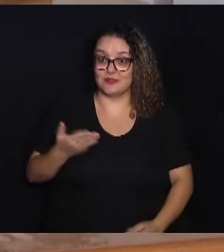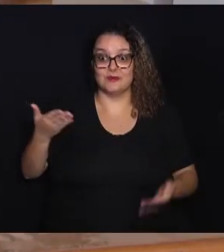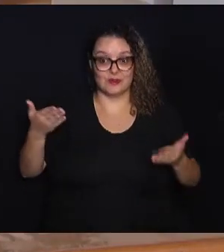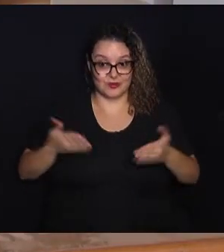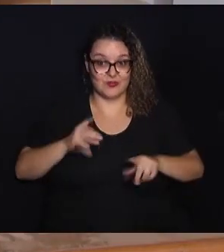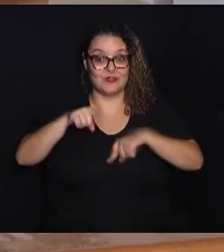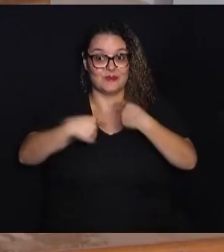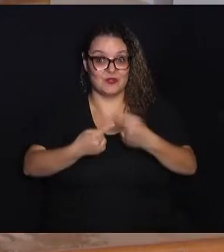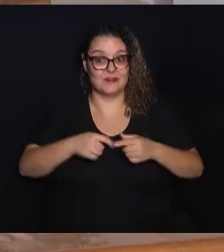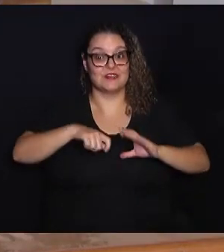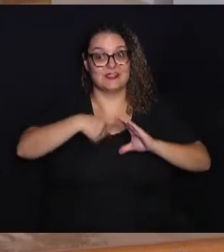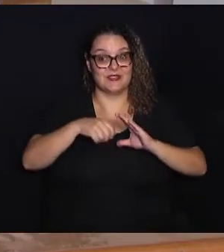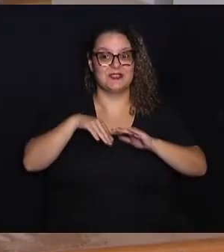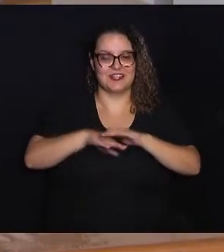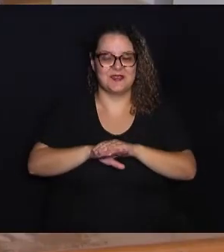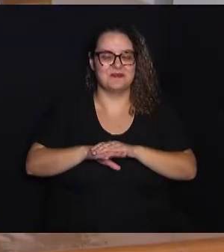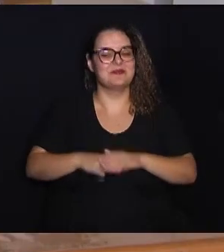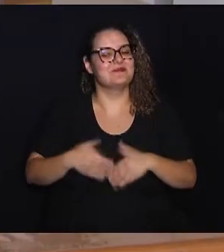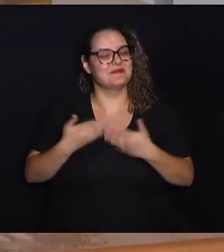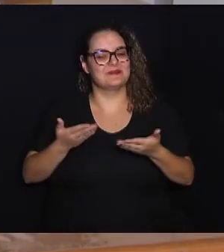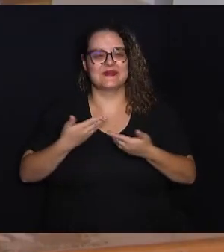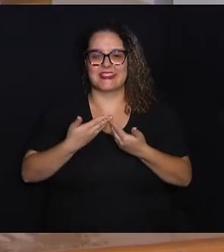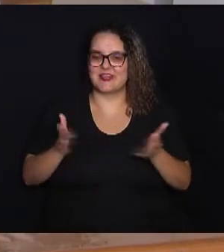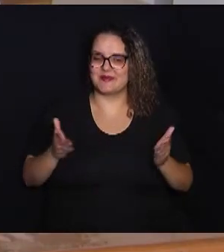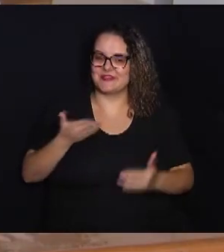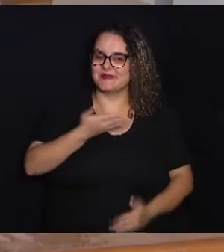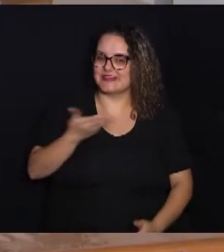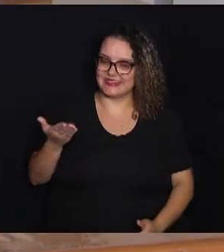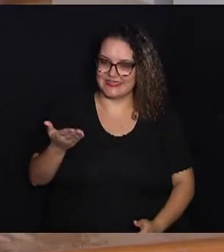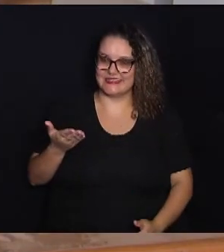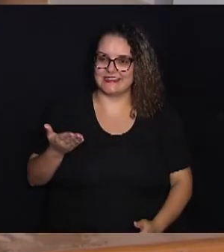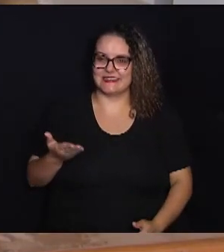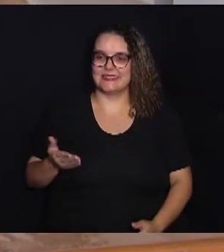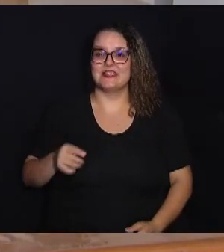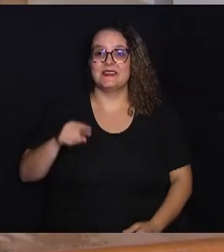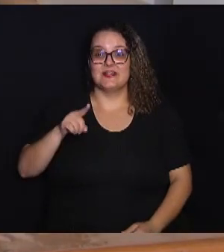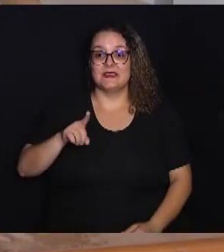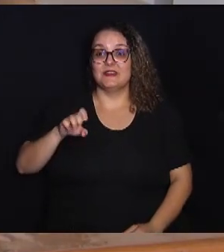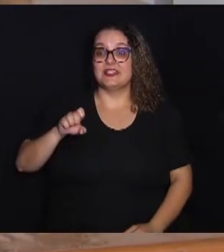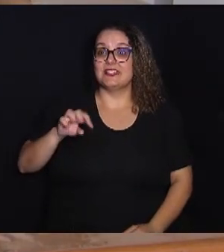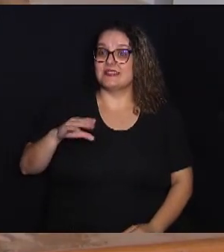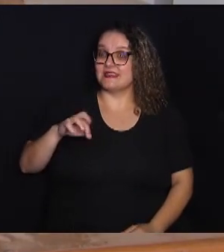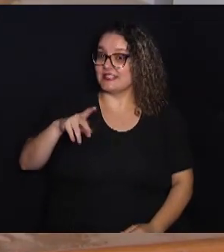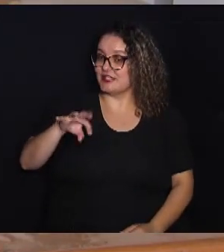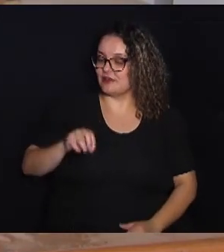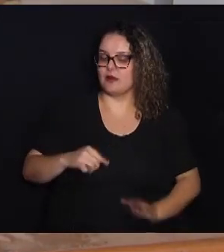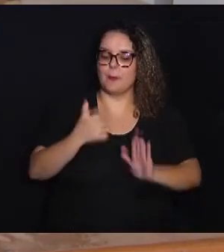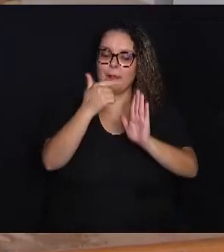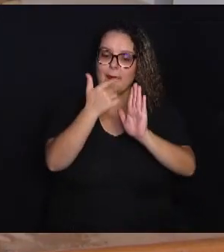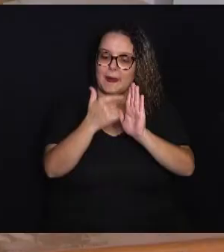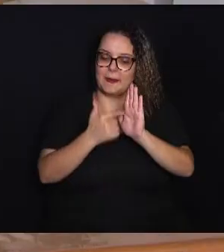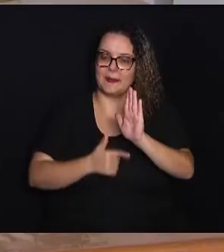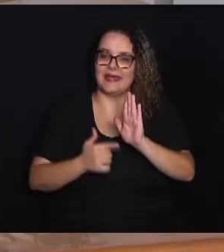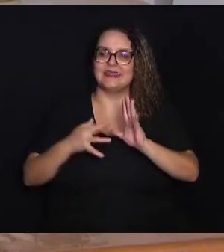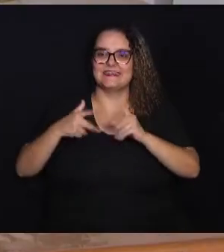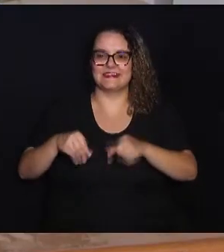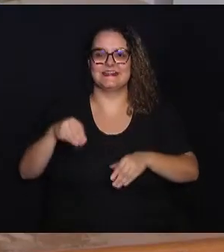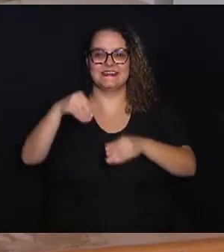já gravamos vai estar lá disponível para você. Vai até o descritivo que toda essa lista que passamos vai estar